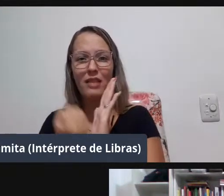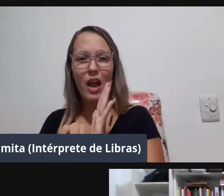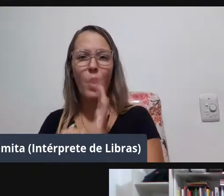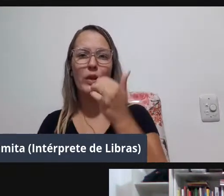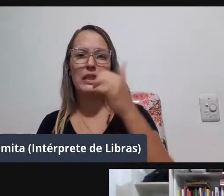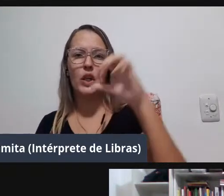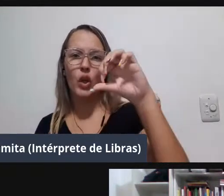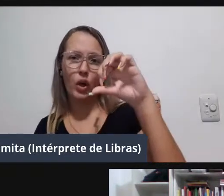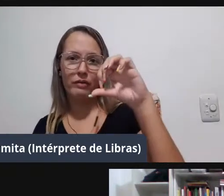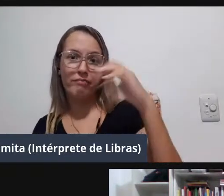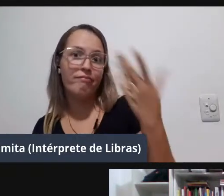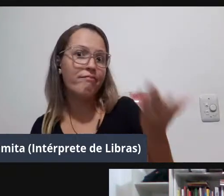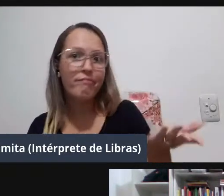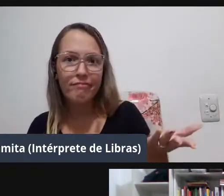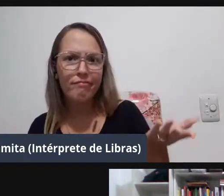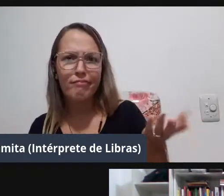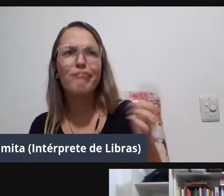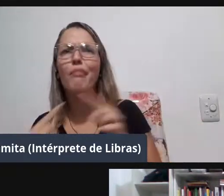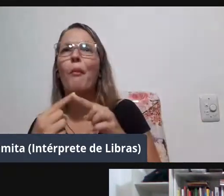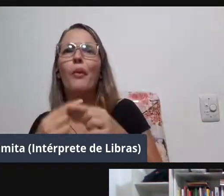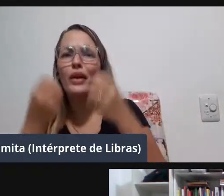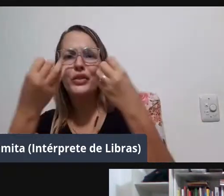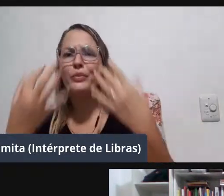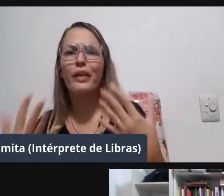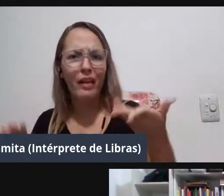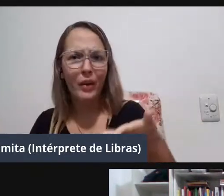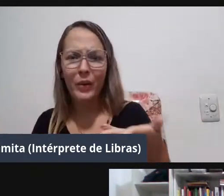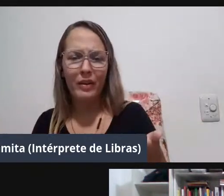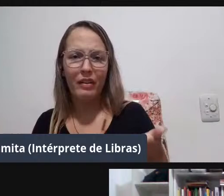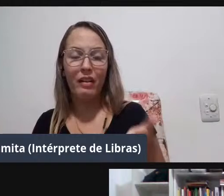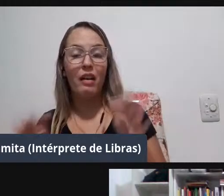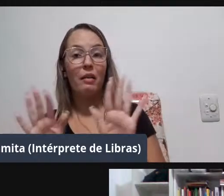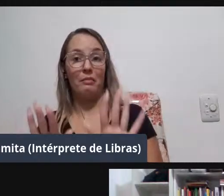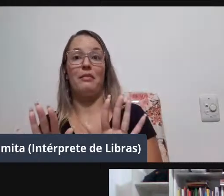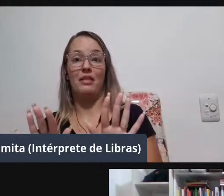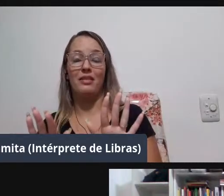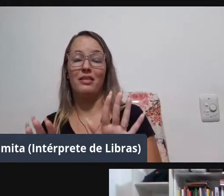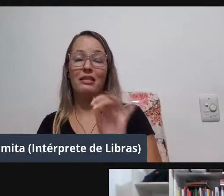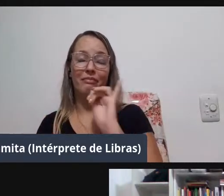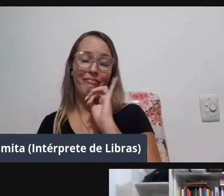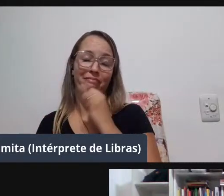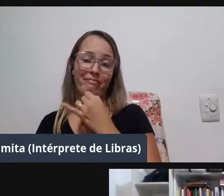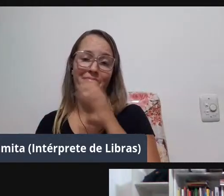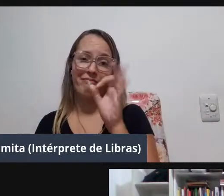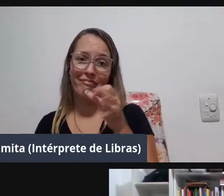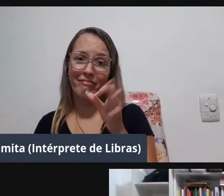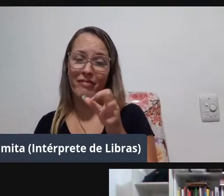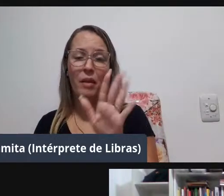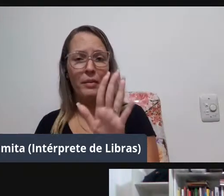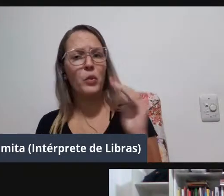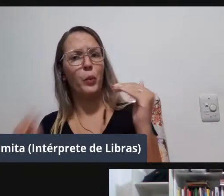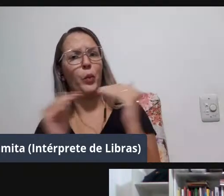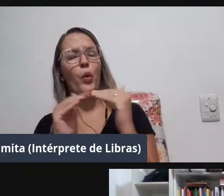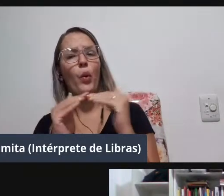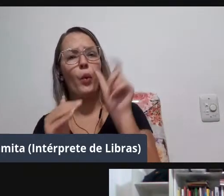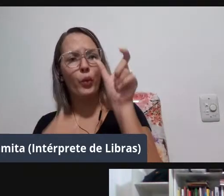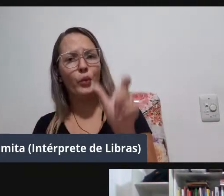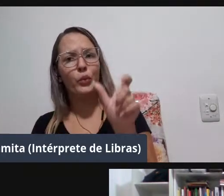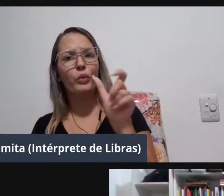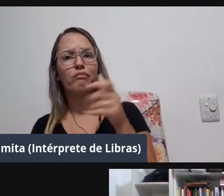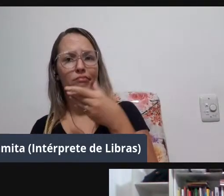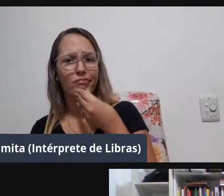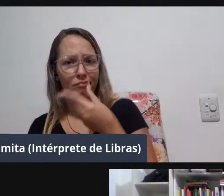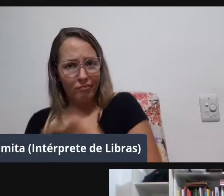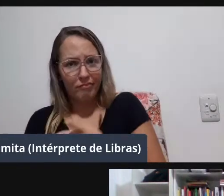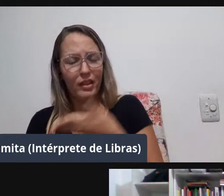estar, sei lá, nem sei o que que a gente poderia estar fazendo, mas assim, é muito desanimador e ao mesmo tempo eu concordo com o Zé Cláudio que é